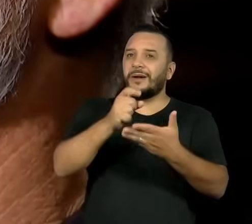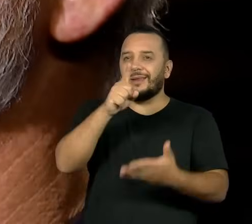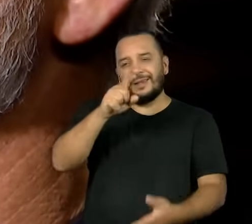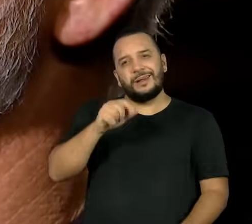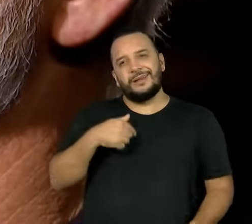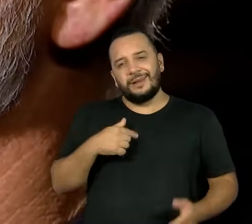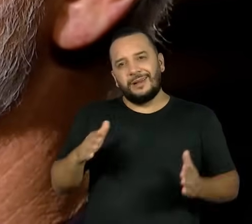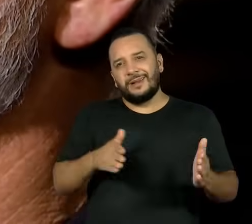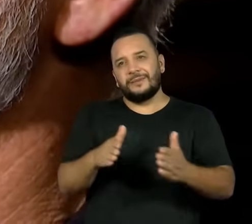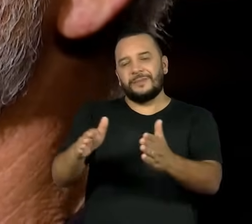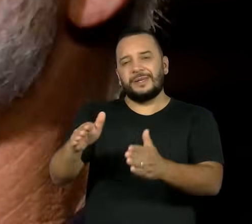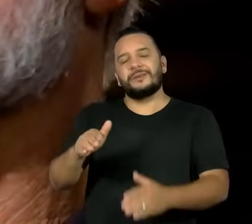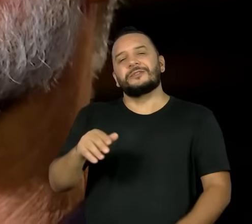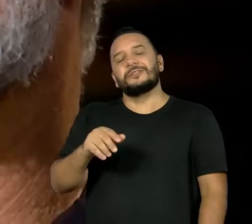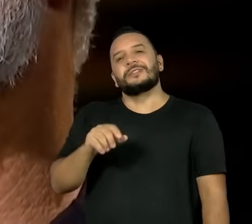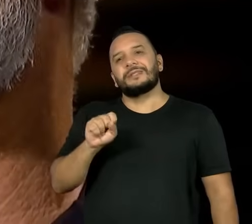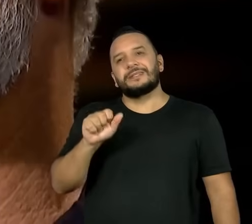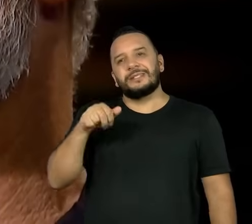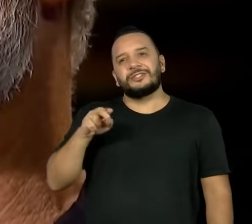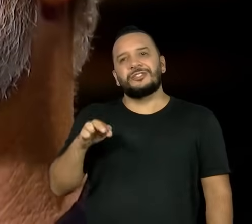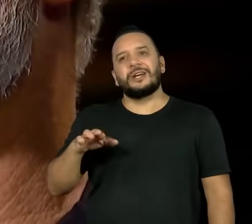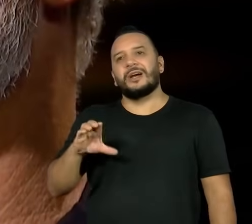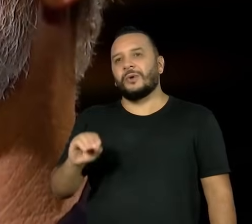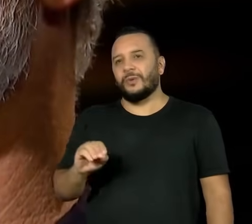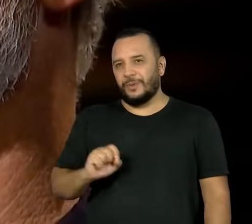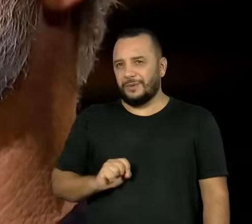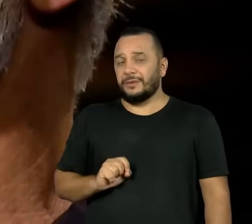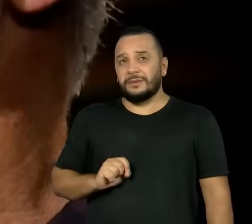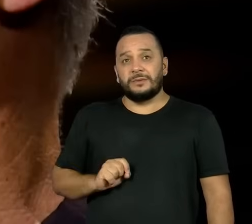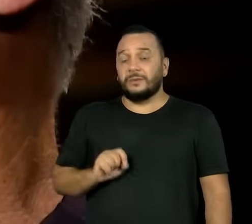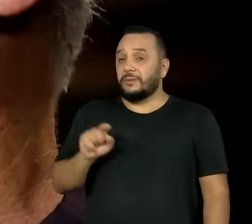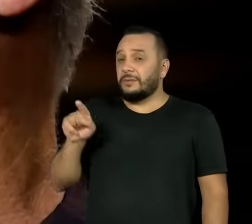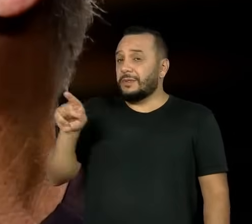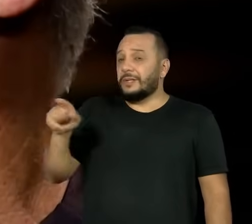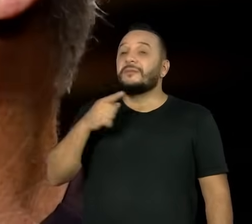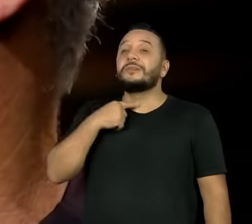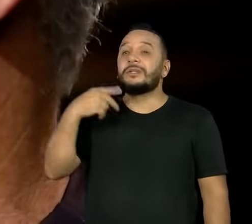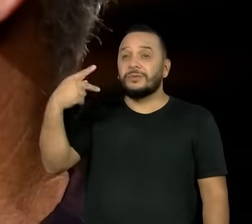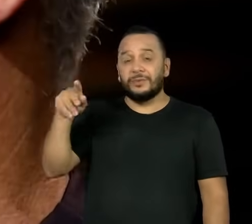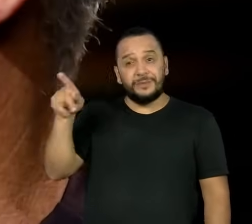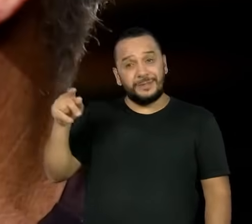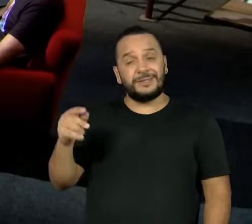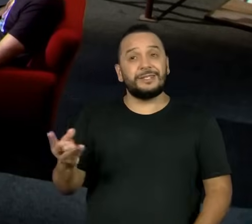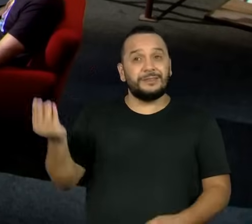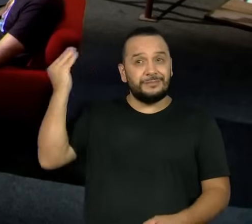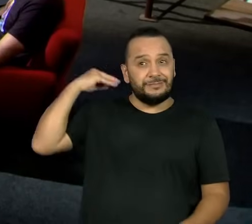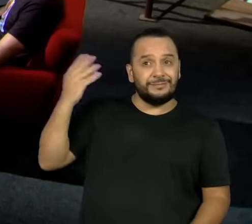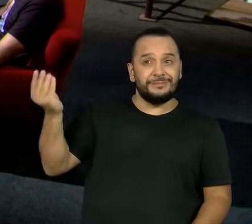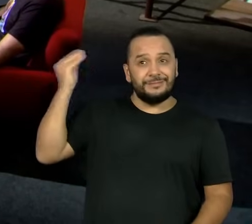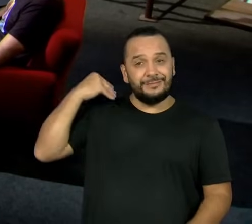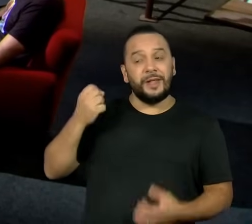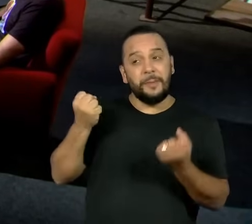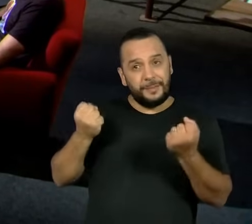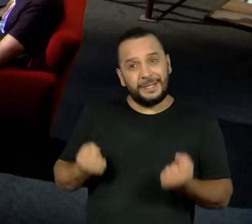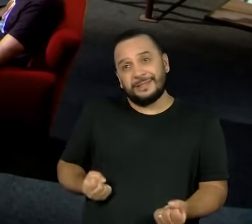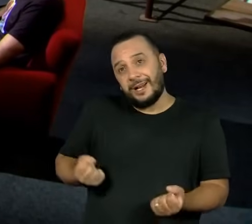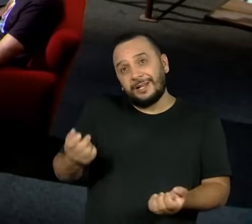de Compostela? Eu digo, o que você quiser, mas é você que vai carregar na mochila.